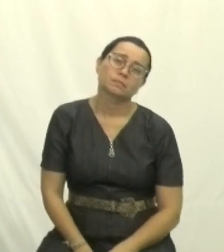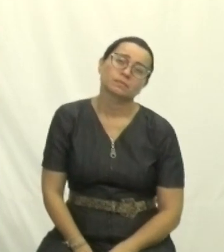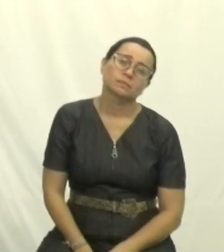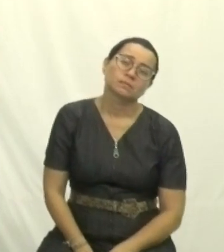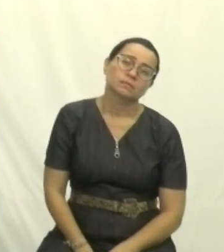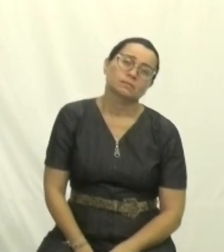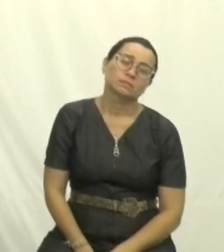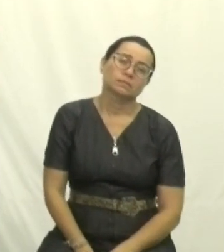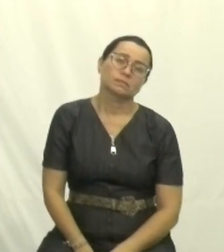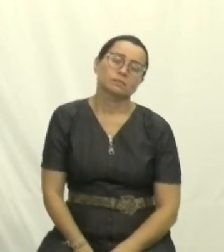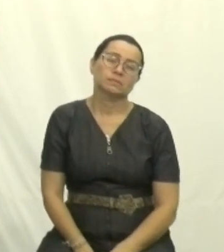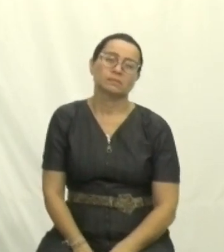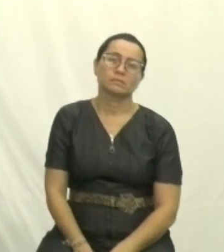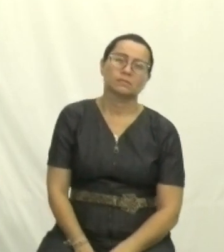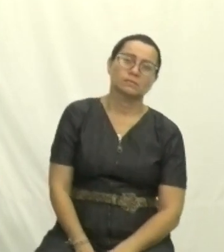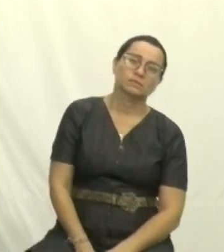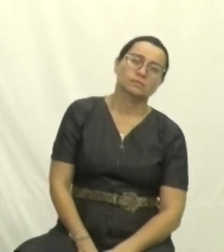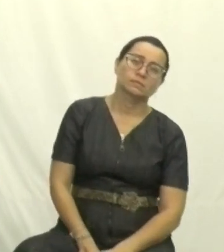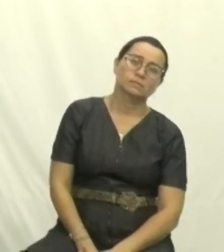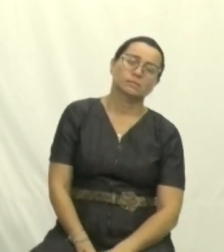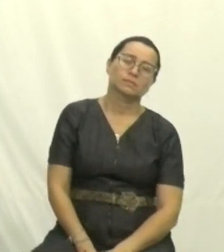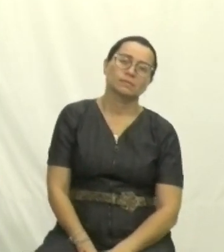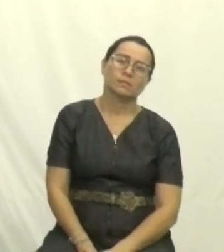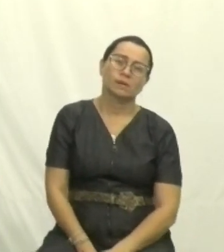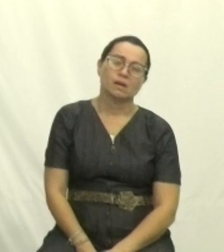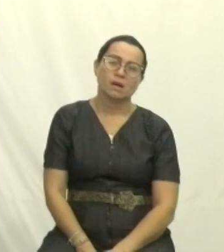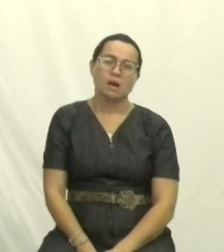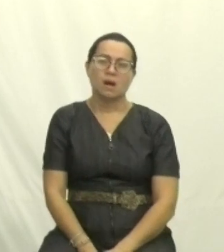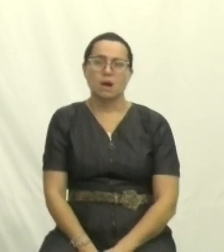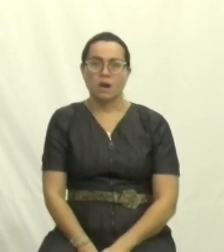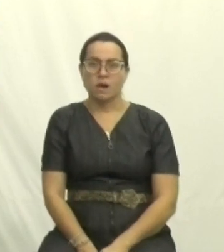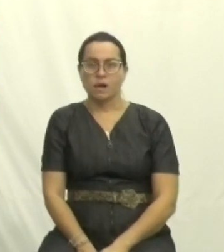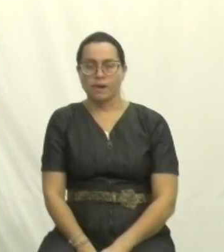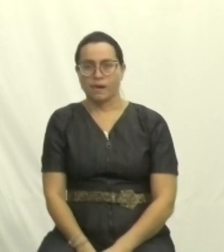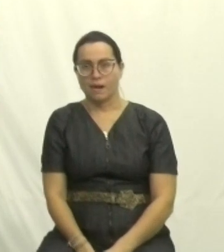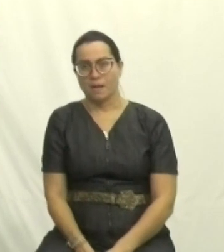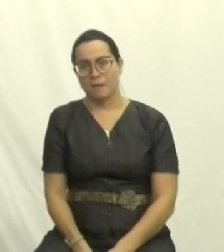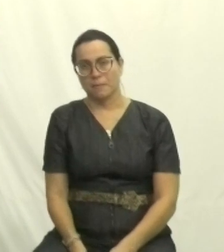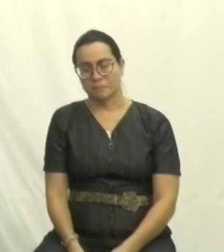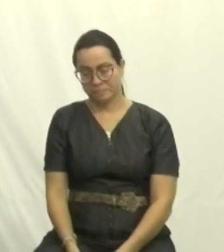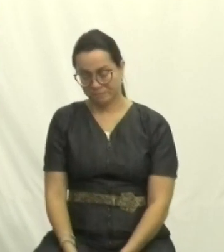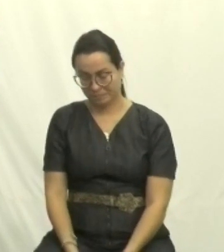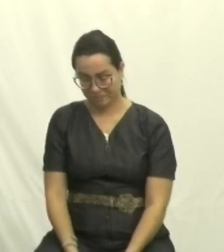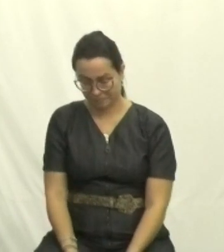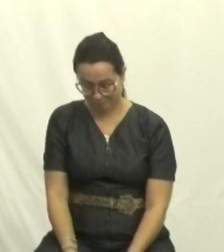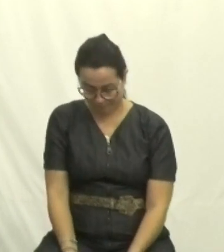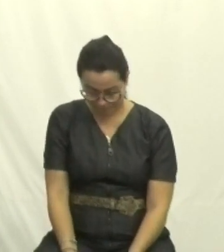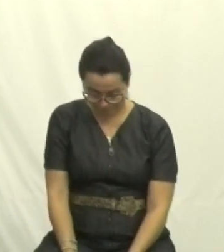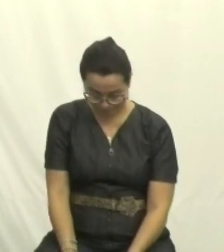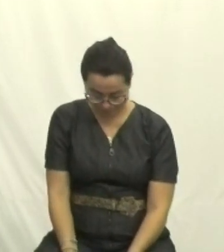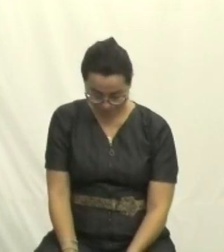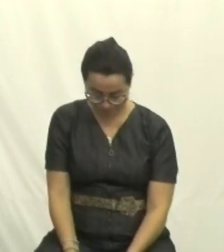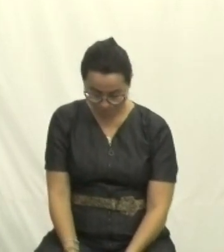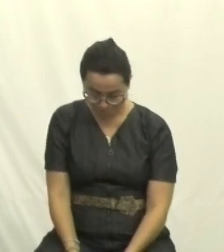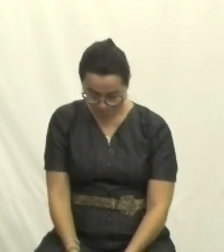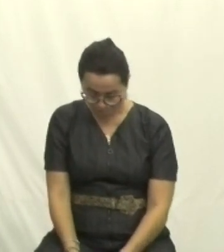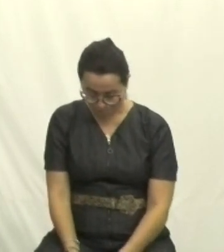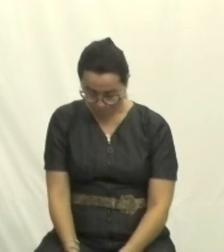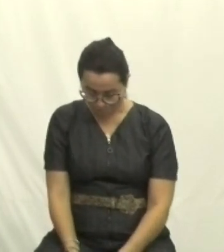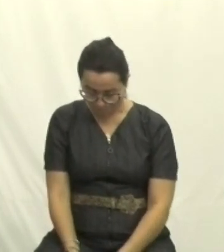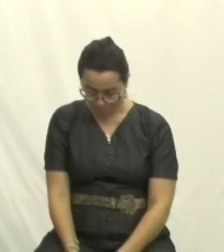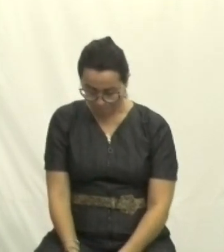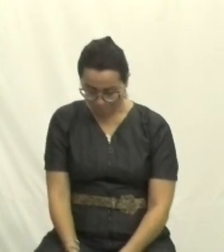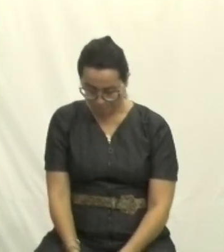Opa. Acho que voltou, tem que voltar ali. E aí só um exemplo também, todos os nossos incêndios realizados